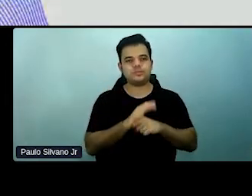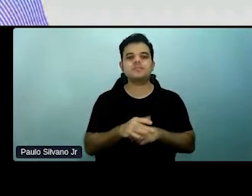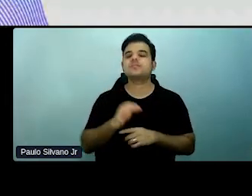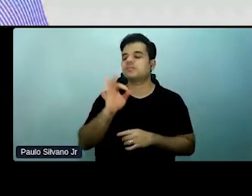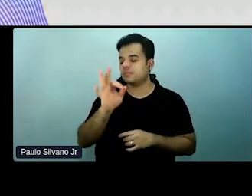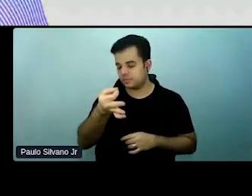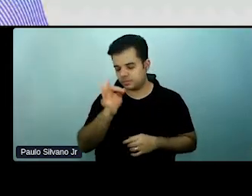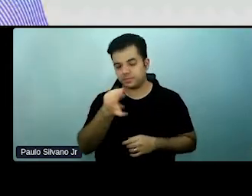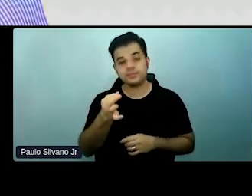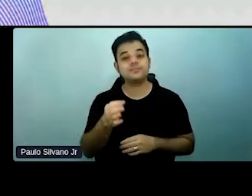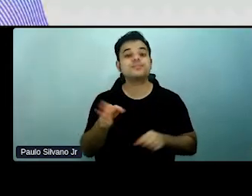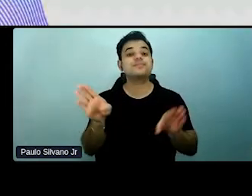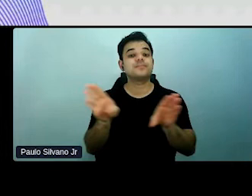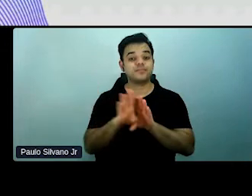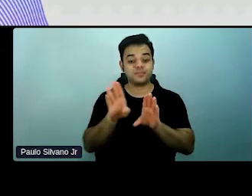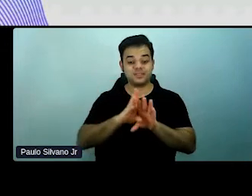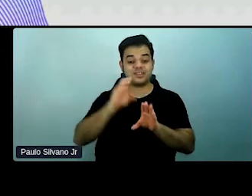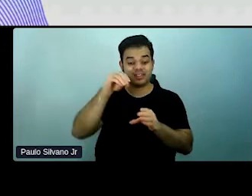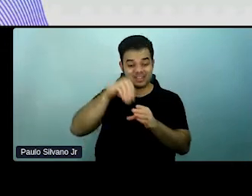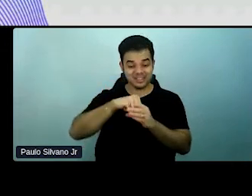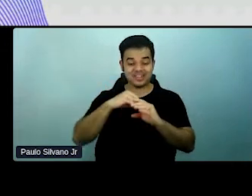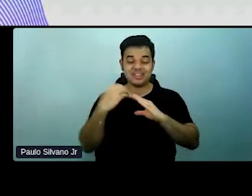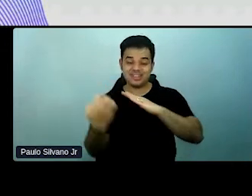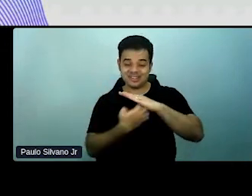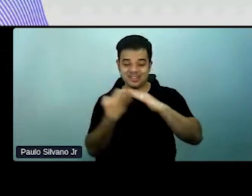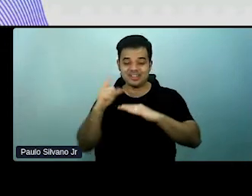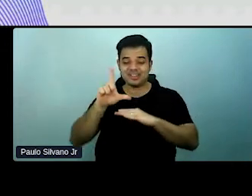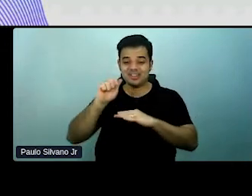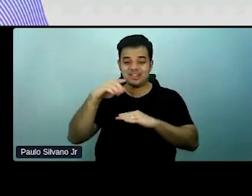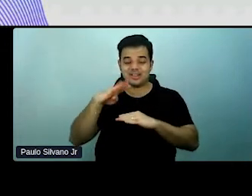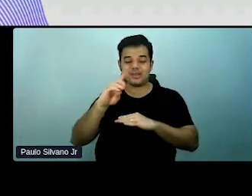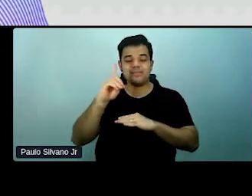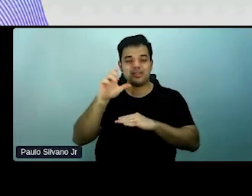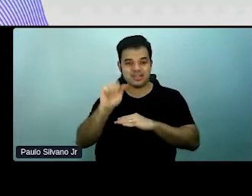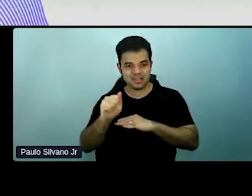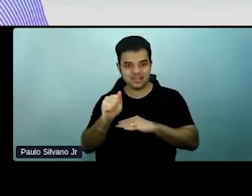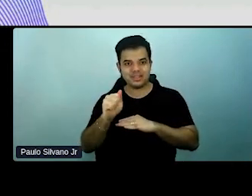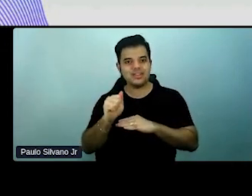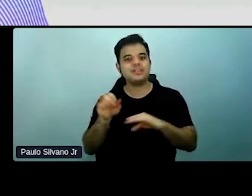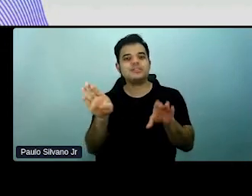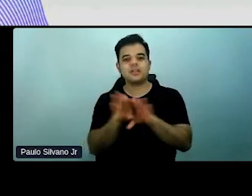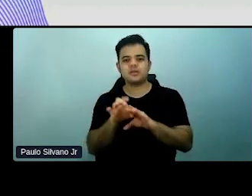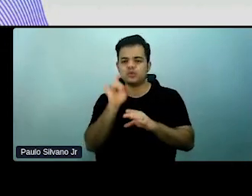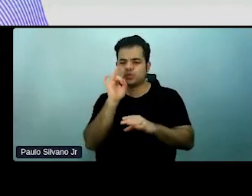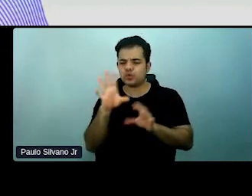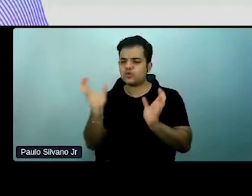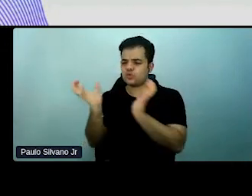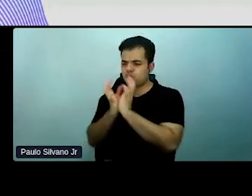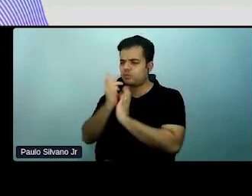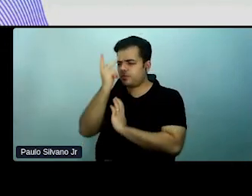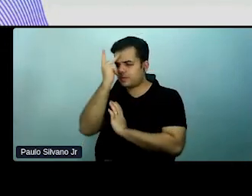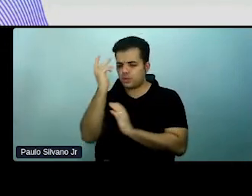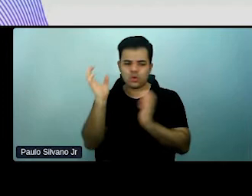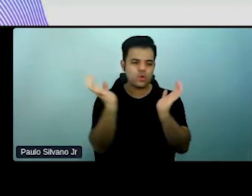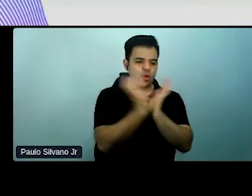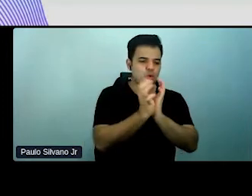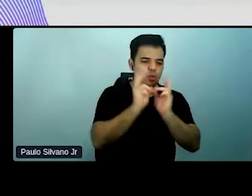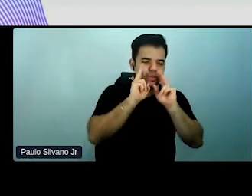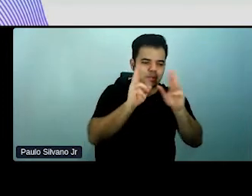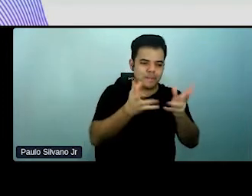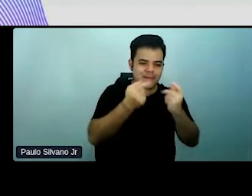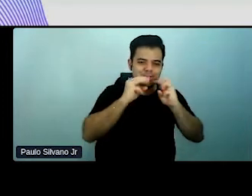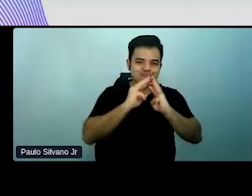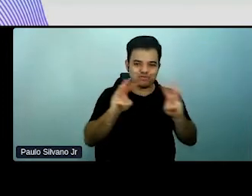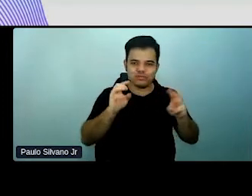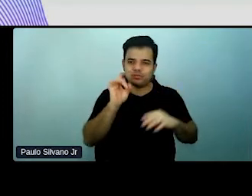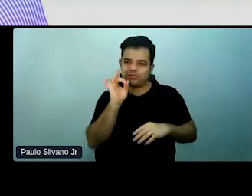Exatamente. E aí, dentro da Lambda, não existe só o time de pessoas ou o time de marketing que olha para isso,